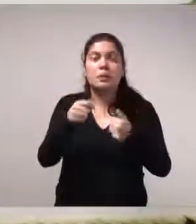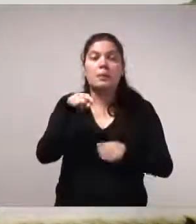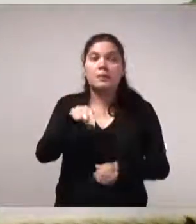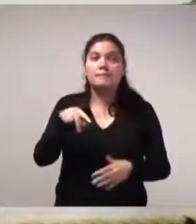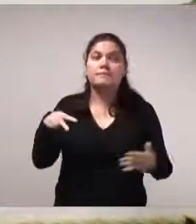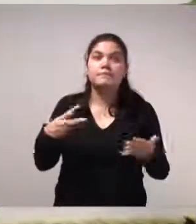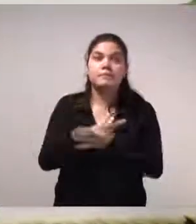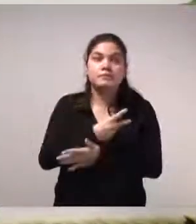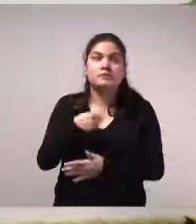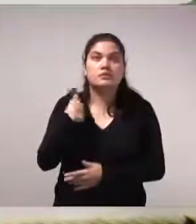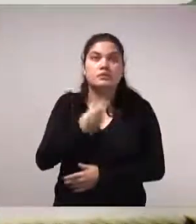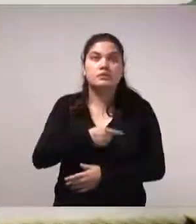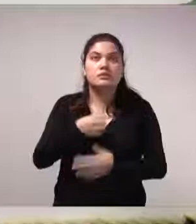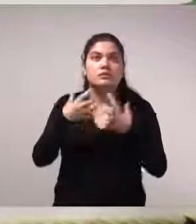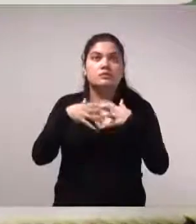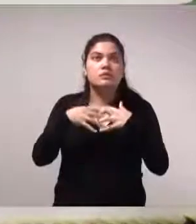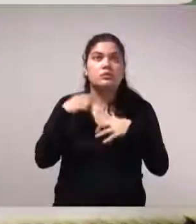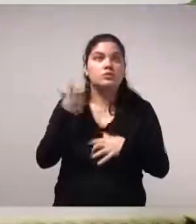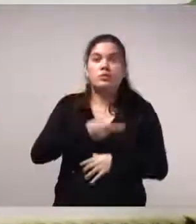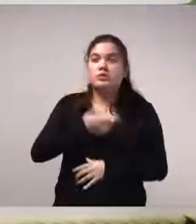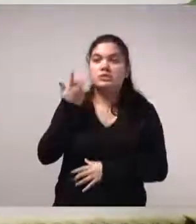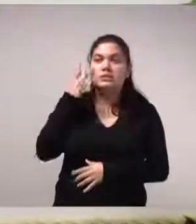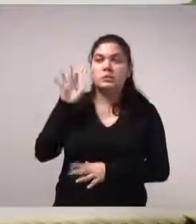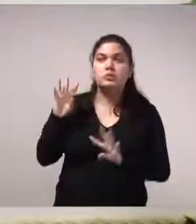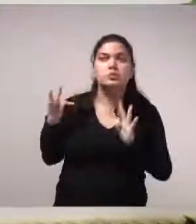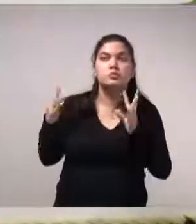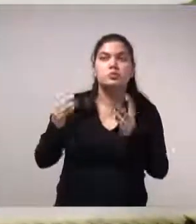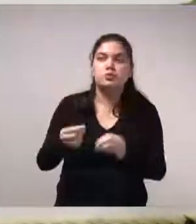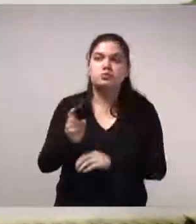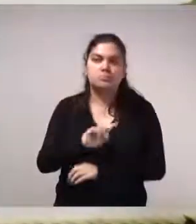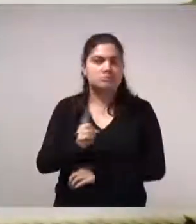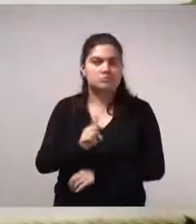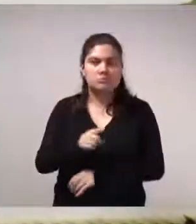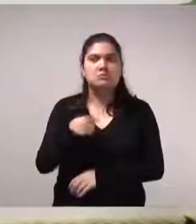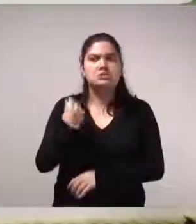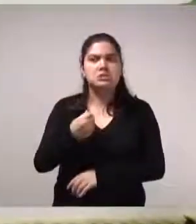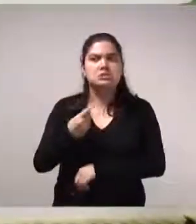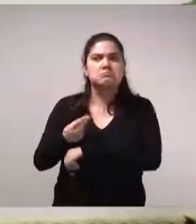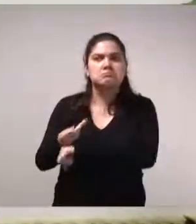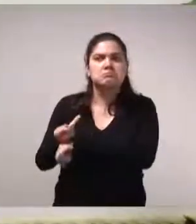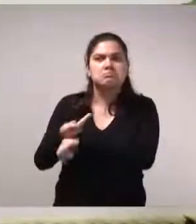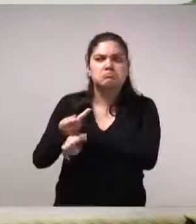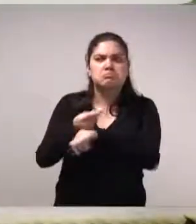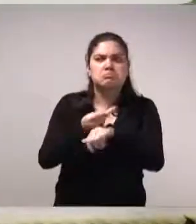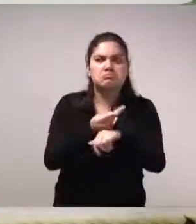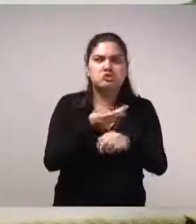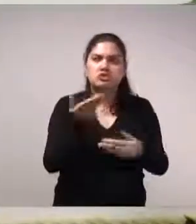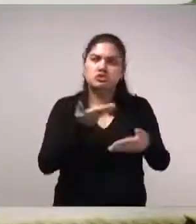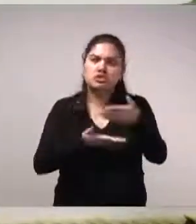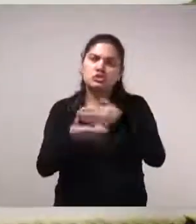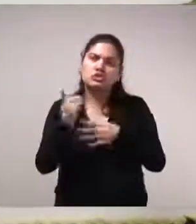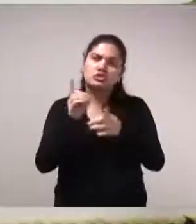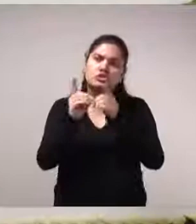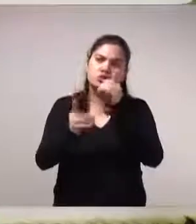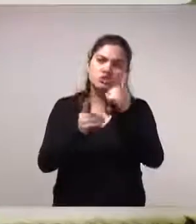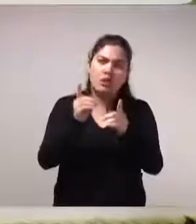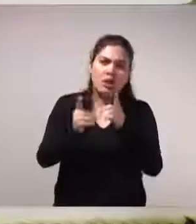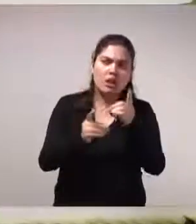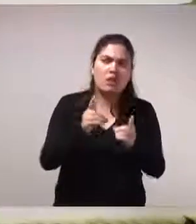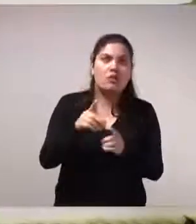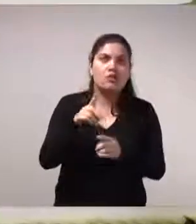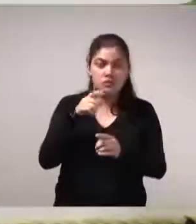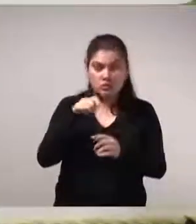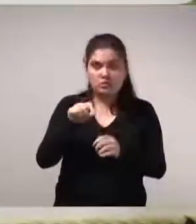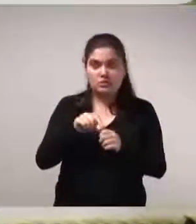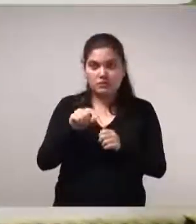é reconhecer que a gente não sabe tudo. E é preciso buscar conversas, diálogos com outras instituições. Foi isso que a gente fez,